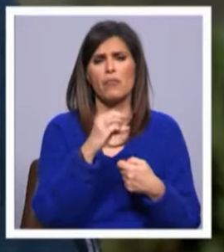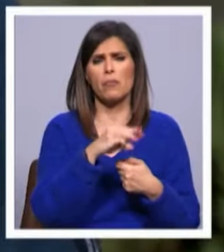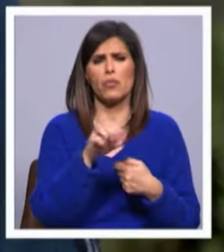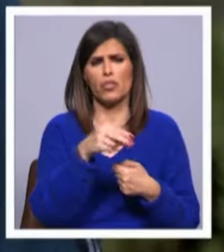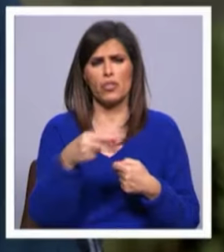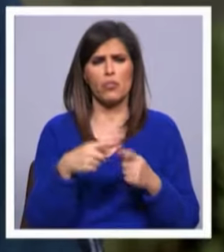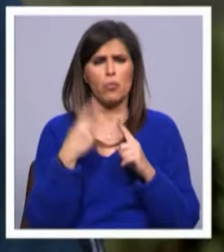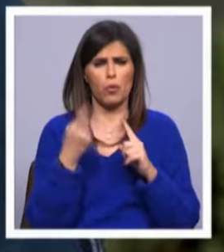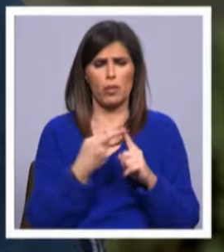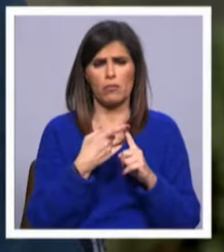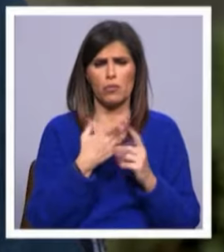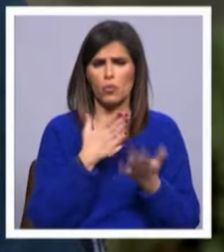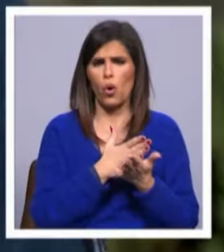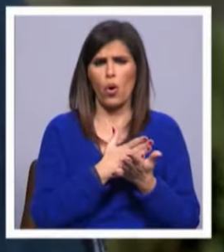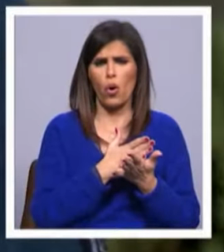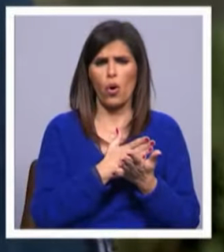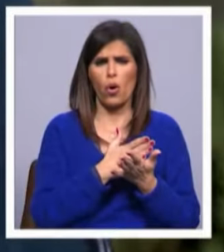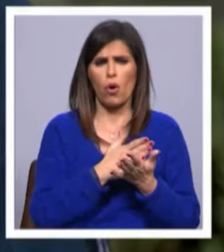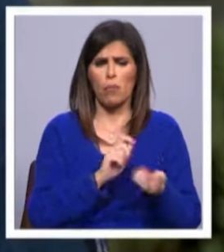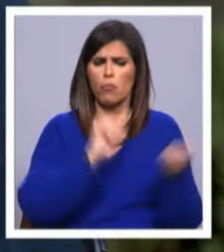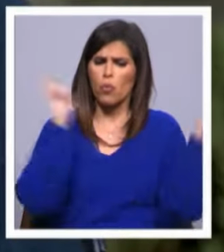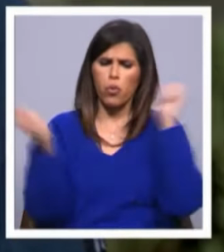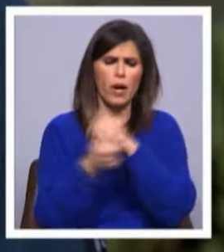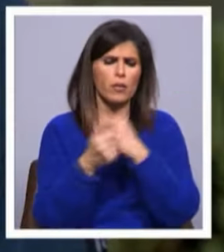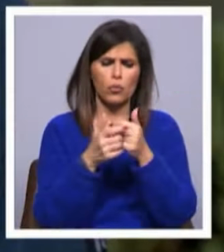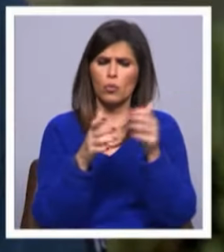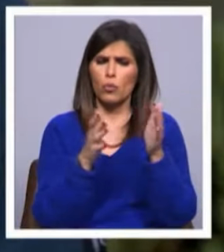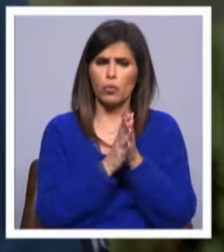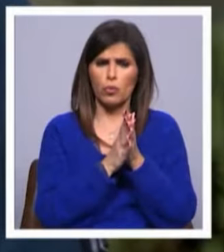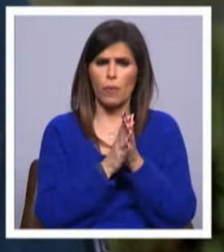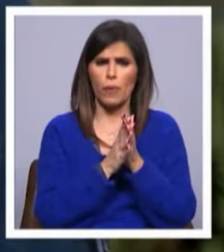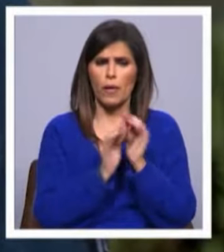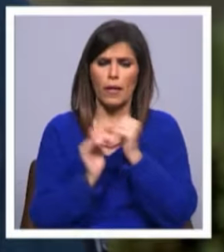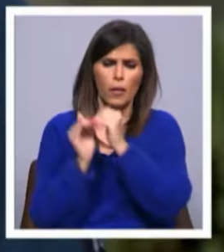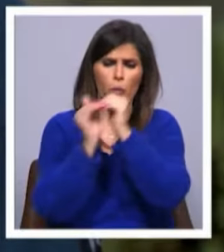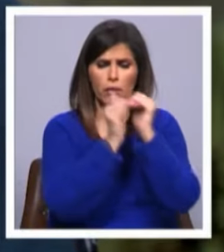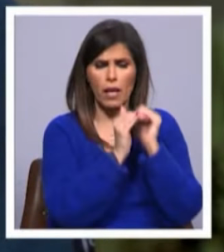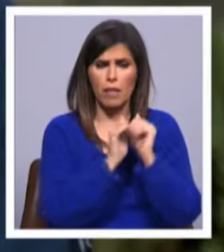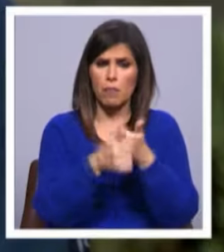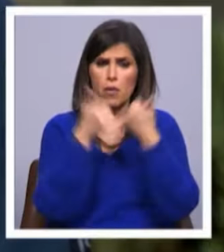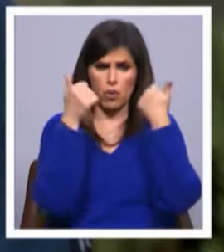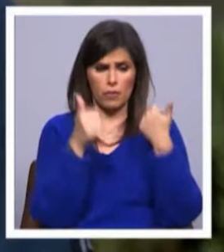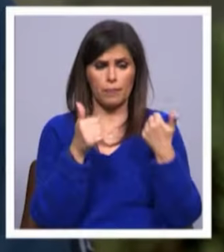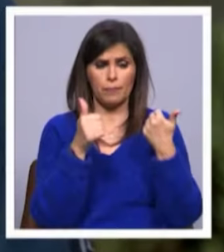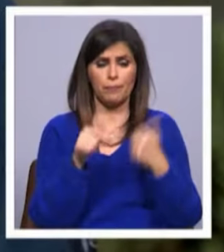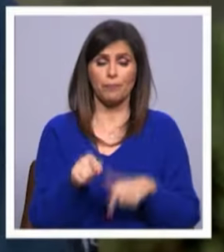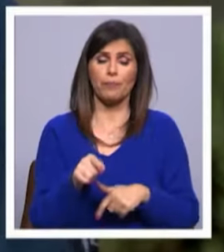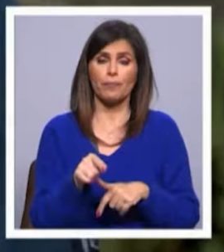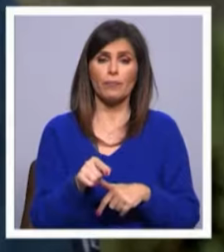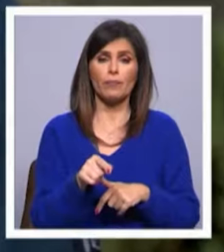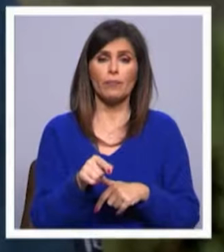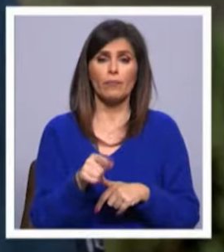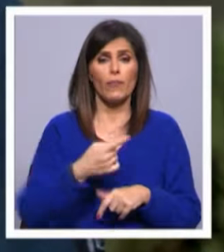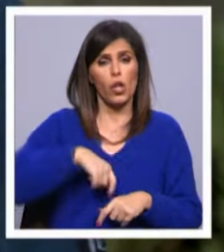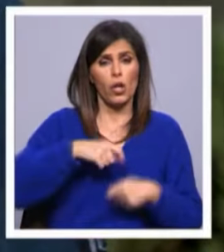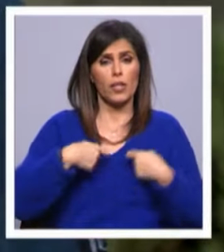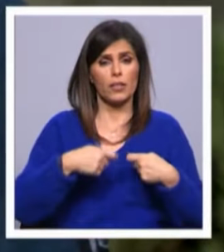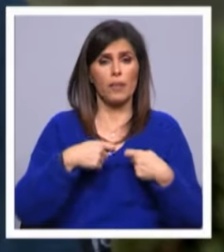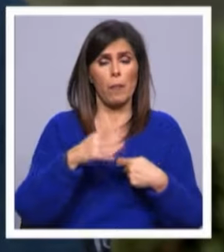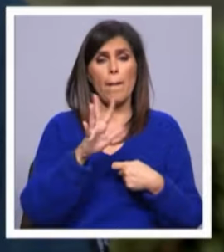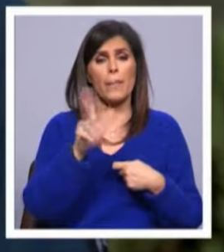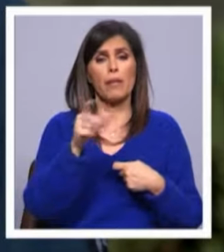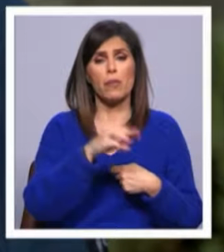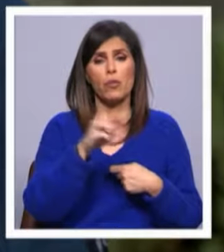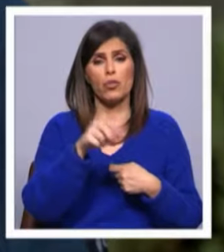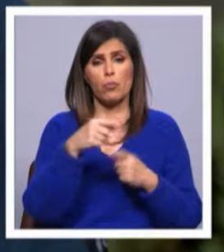euros por ano. 20 milhões, para produzir uma revolução, no sentido de equidade. Ora, nós